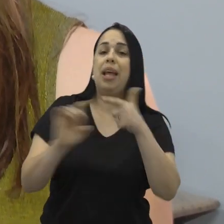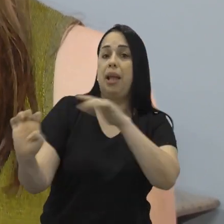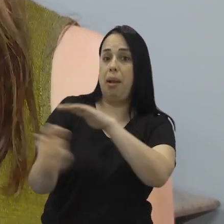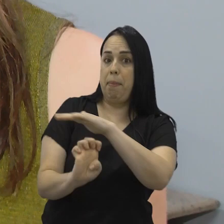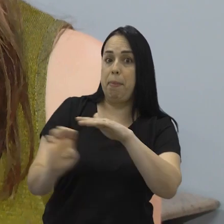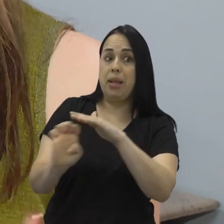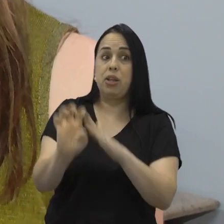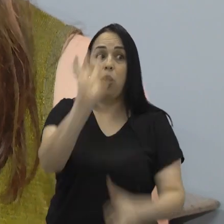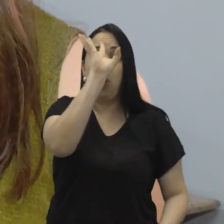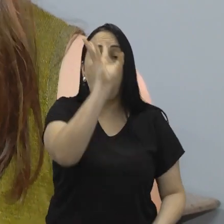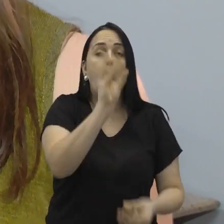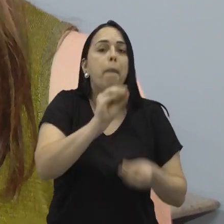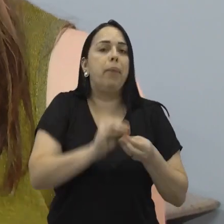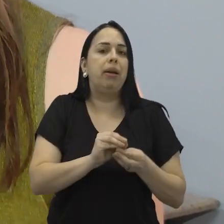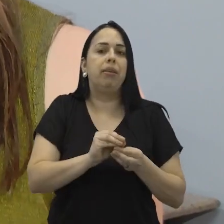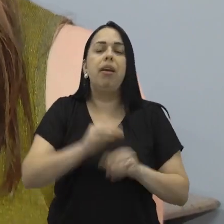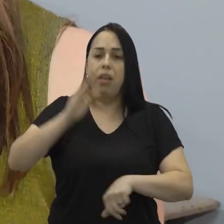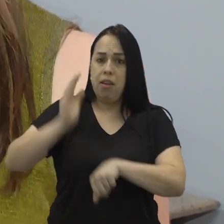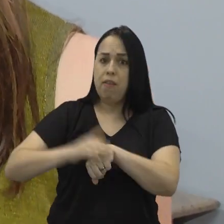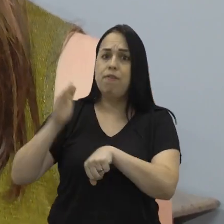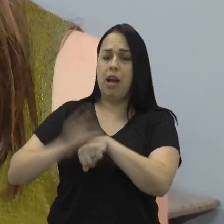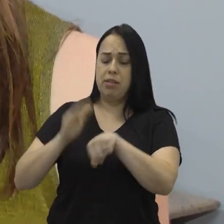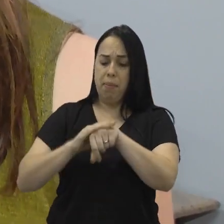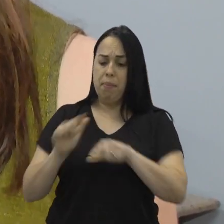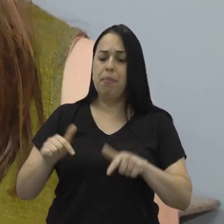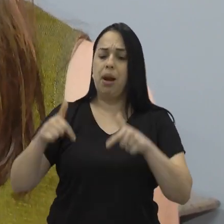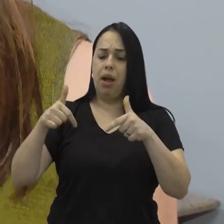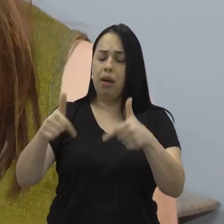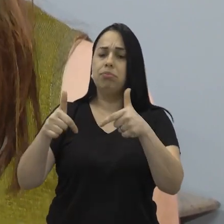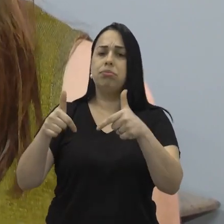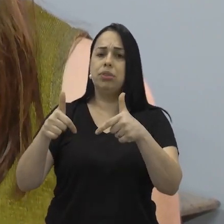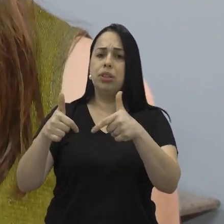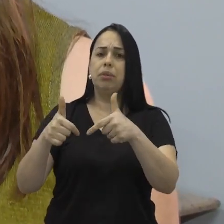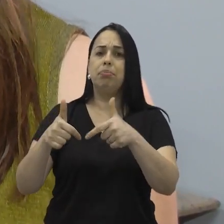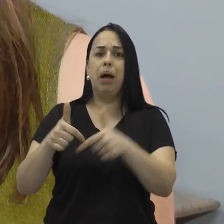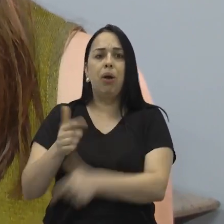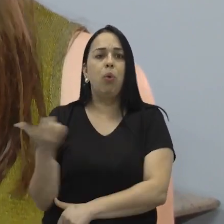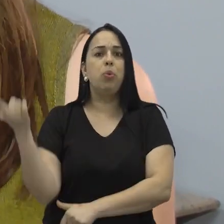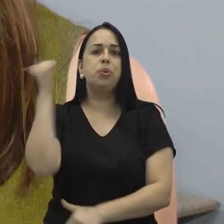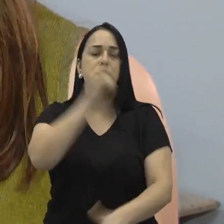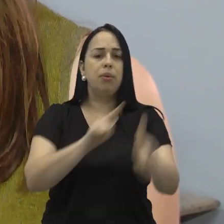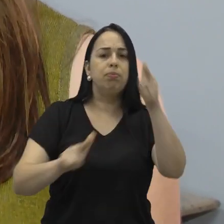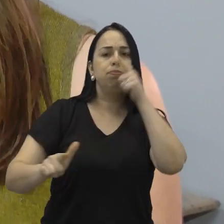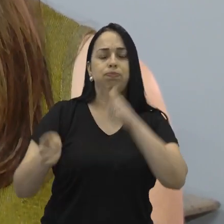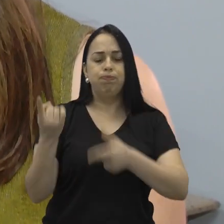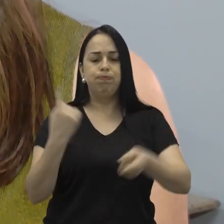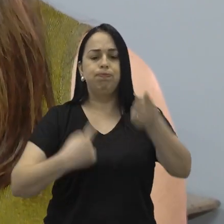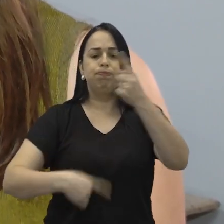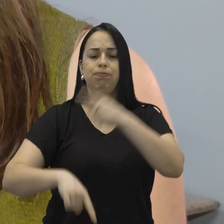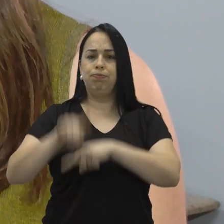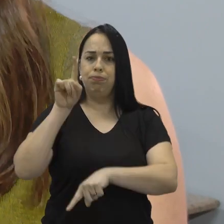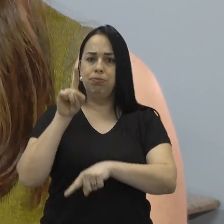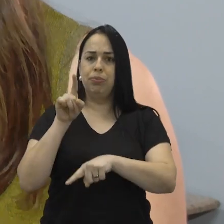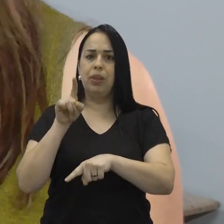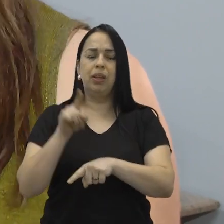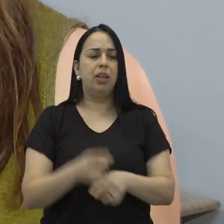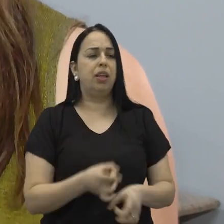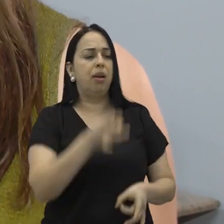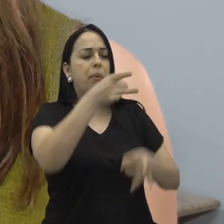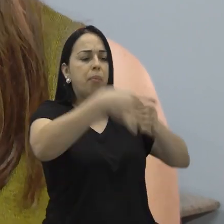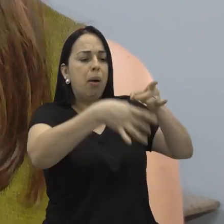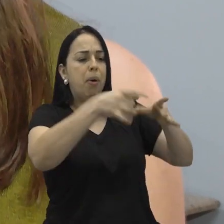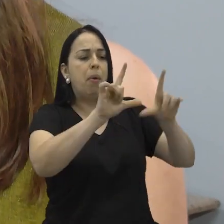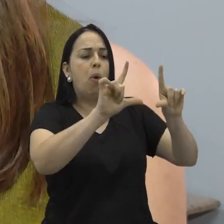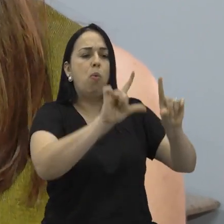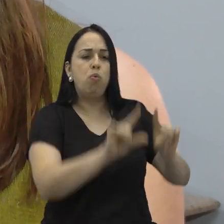número de pessoas e empresas entendam e apliquem dessas práticas para que a gente realmente tenha um resultado efetivo